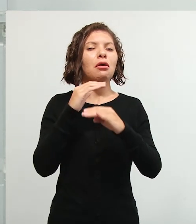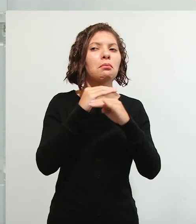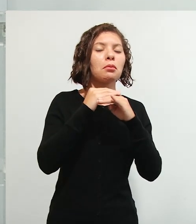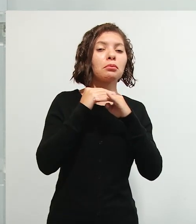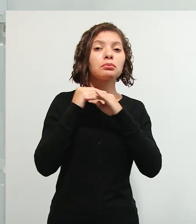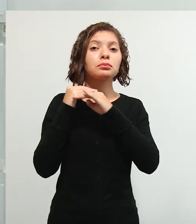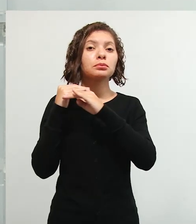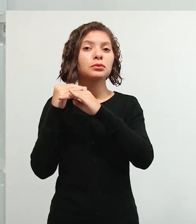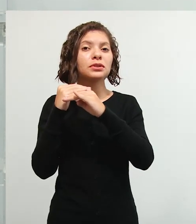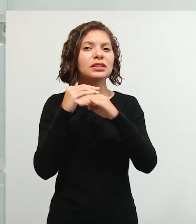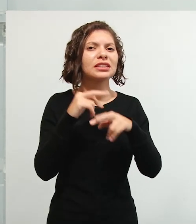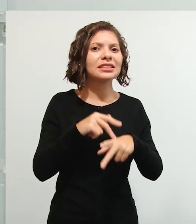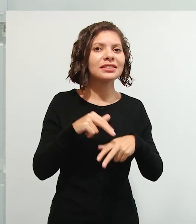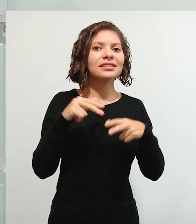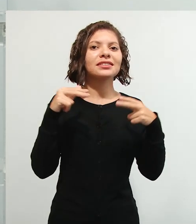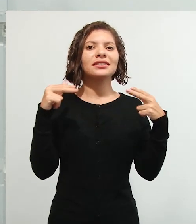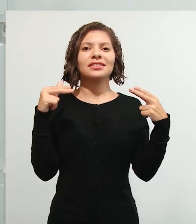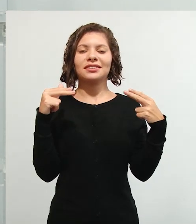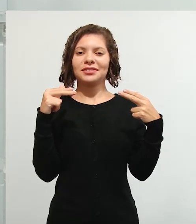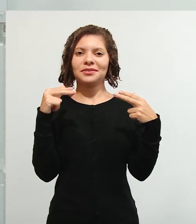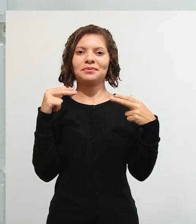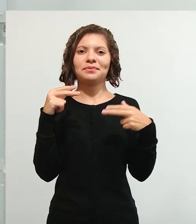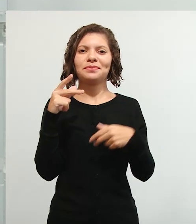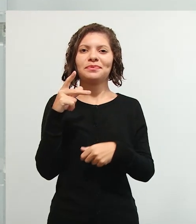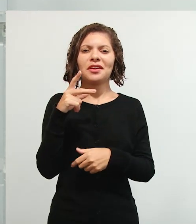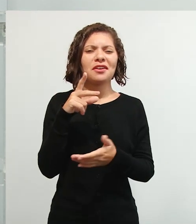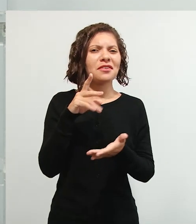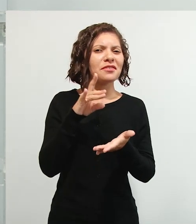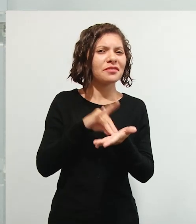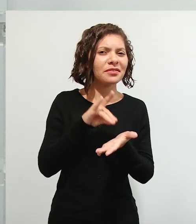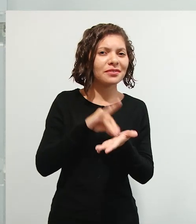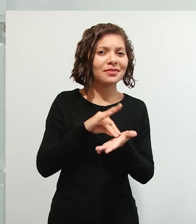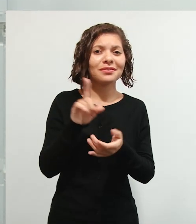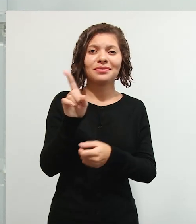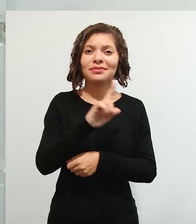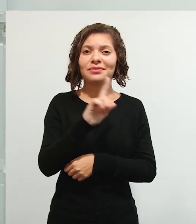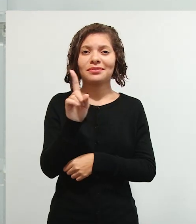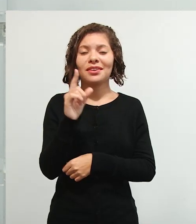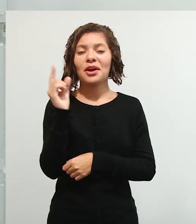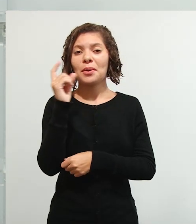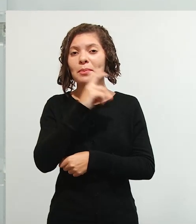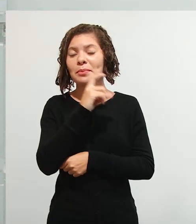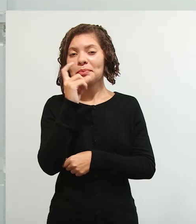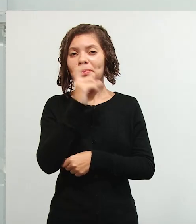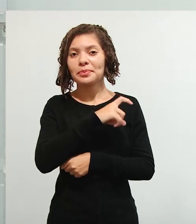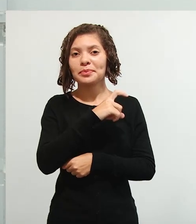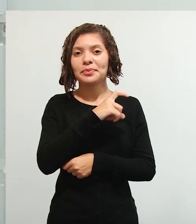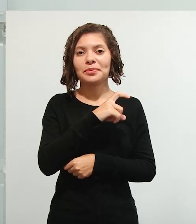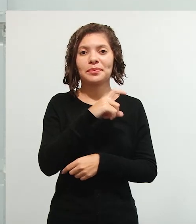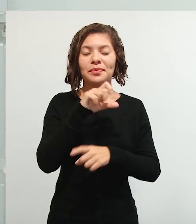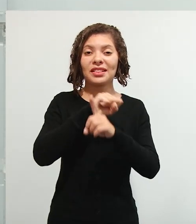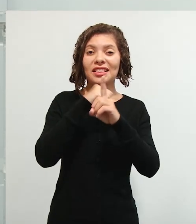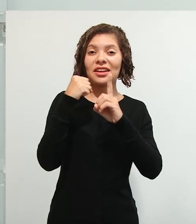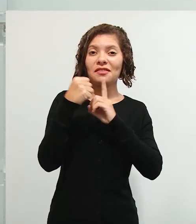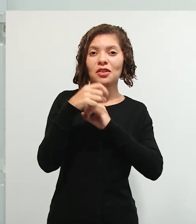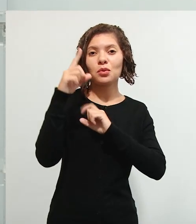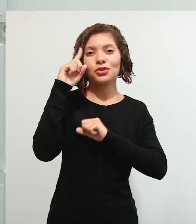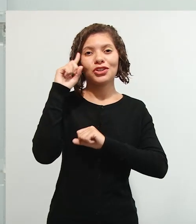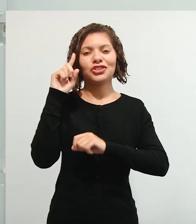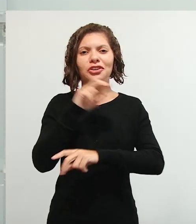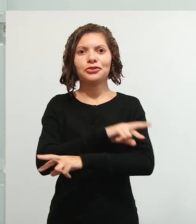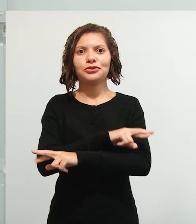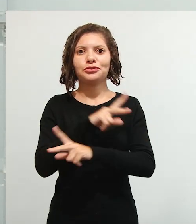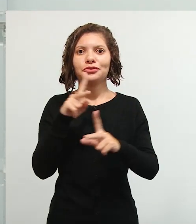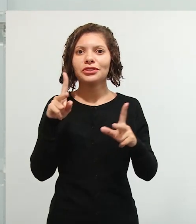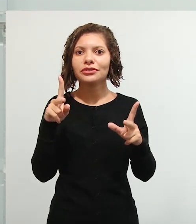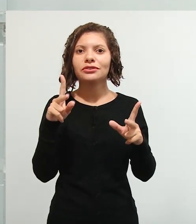uma harmonia racial, ela não se sustentava diante da realidade, diante do